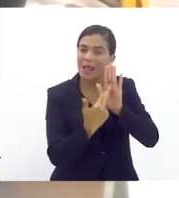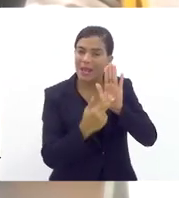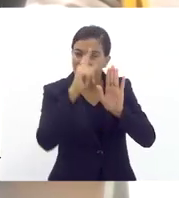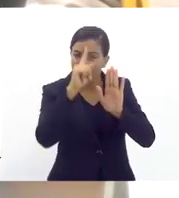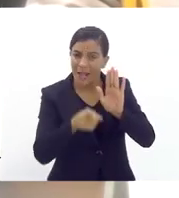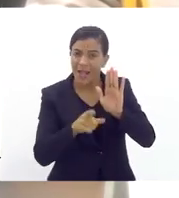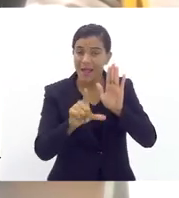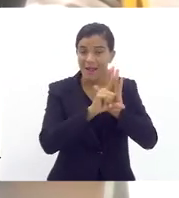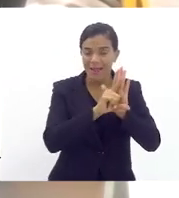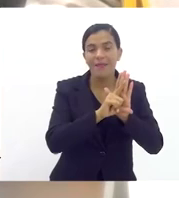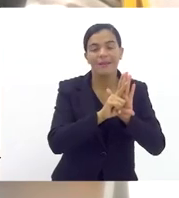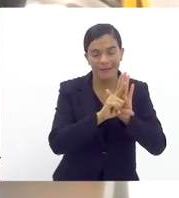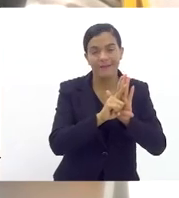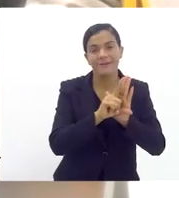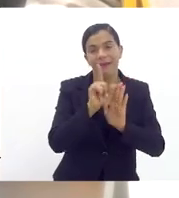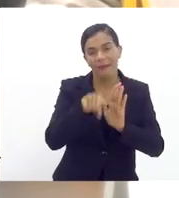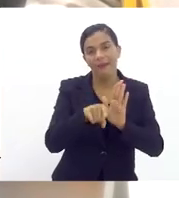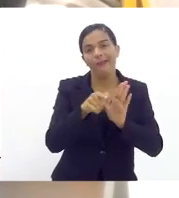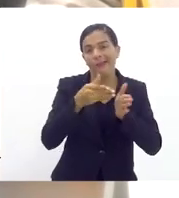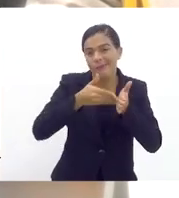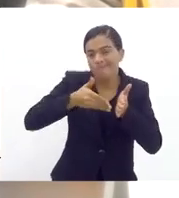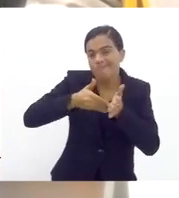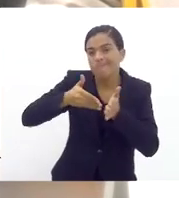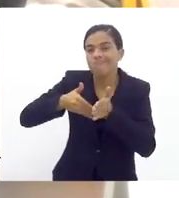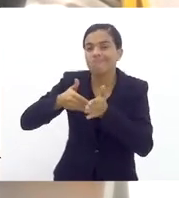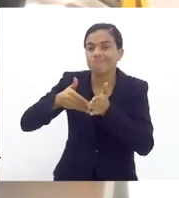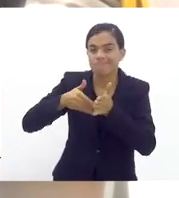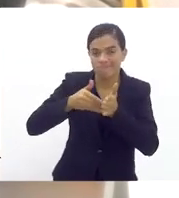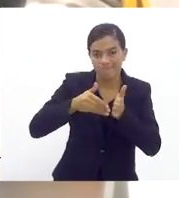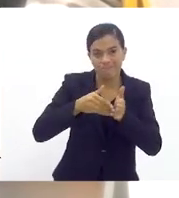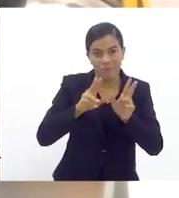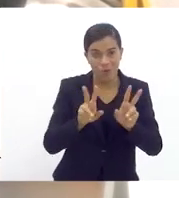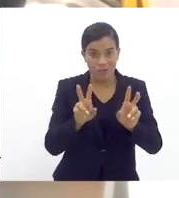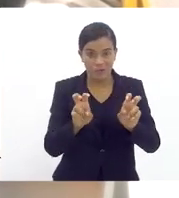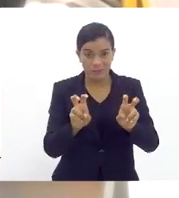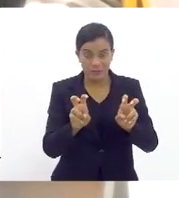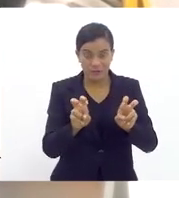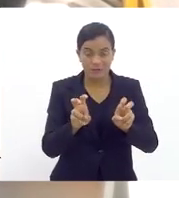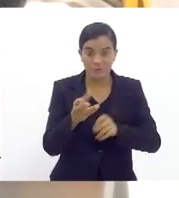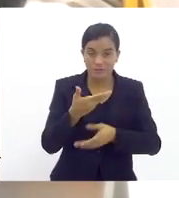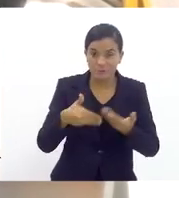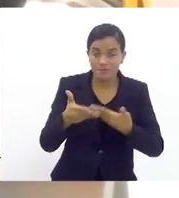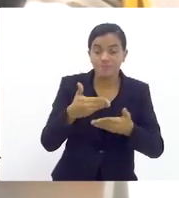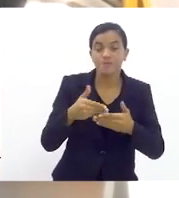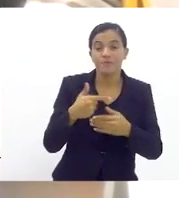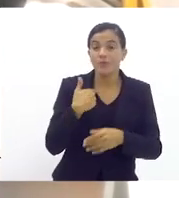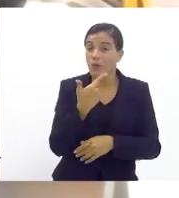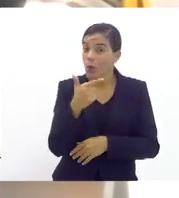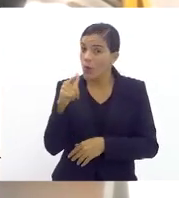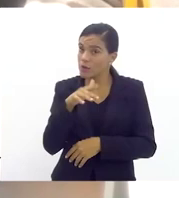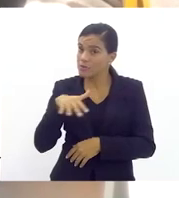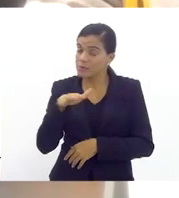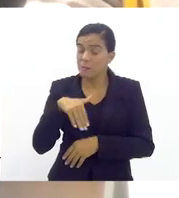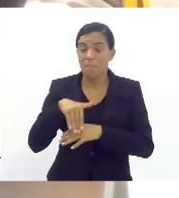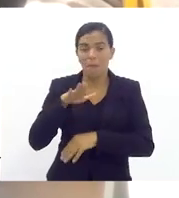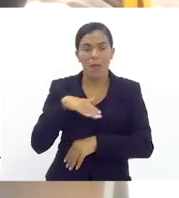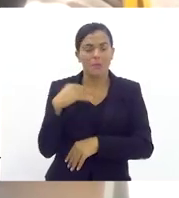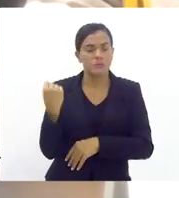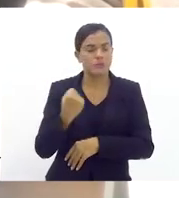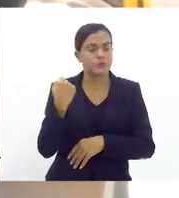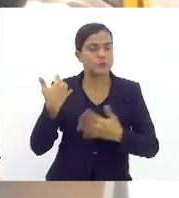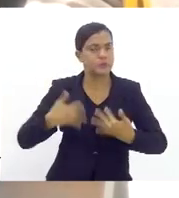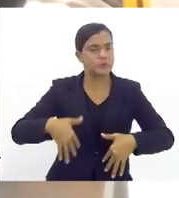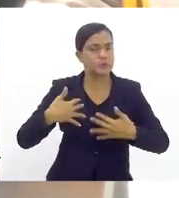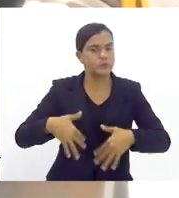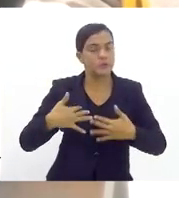é um certo tipo de barreira para o assunto. E uma outra questão que eu acho mais grave é